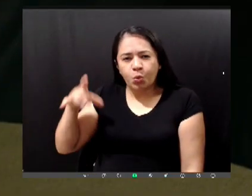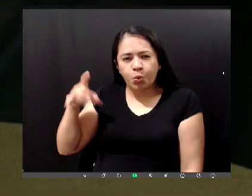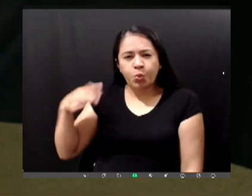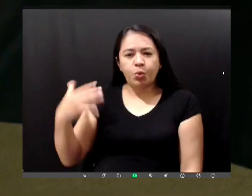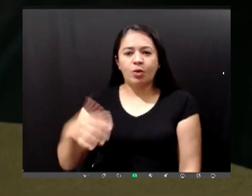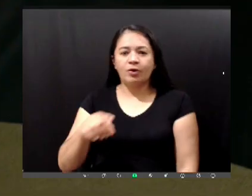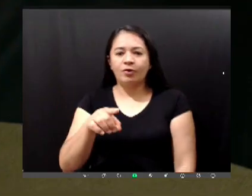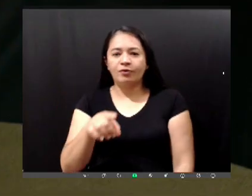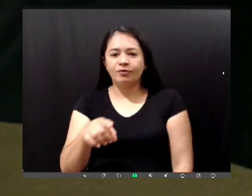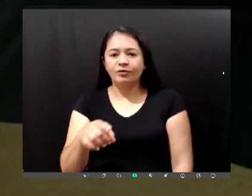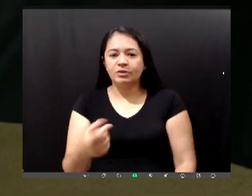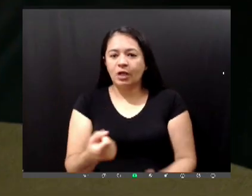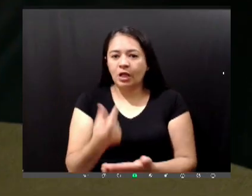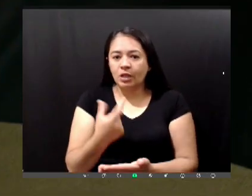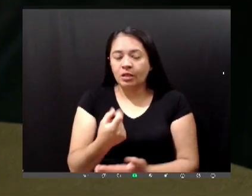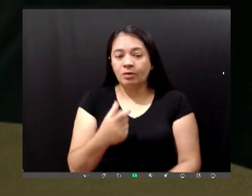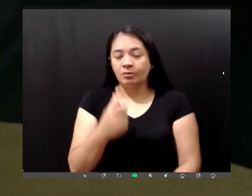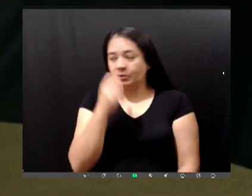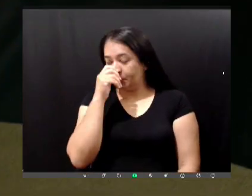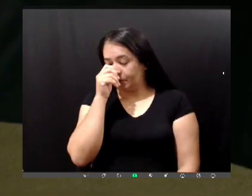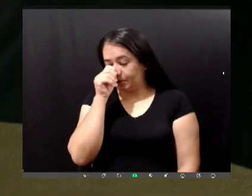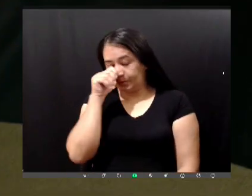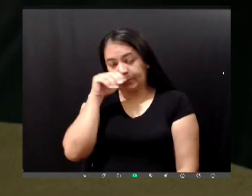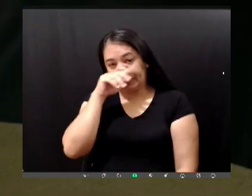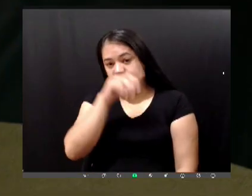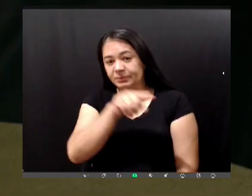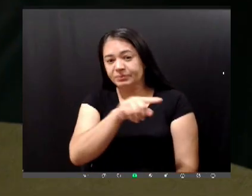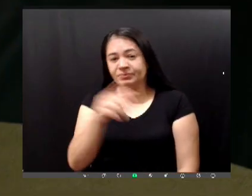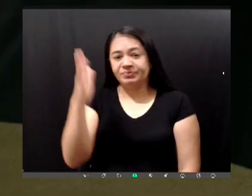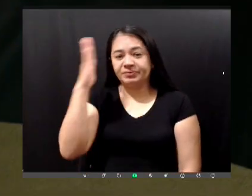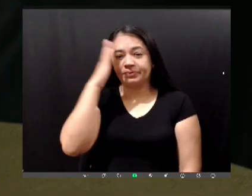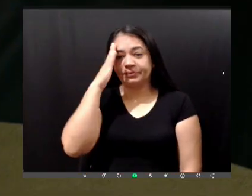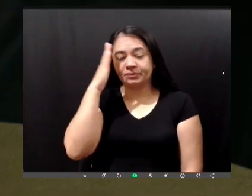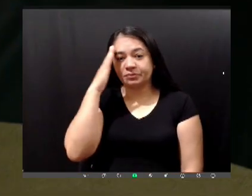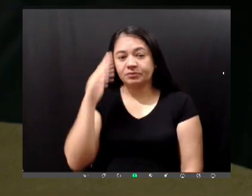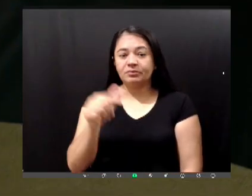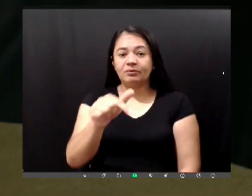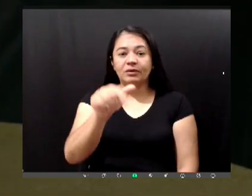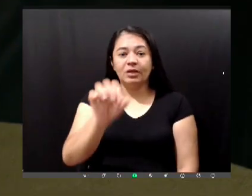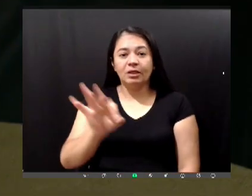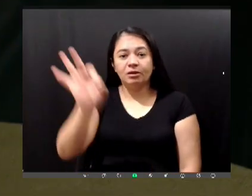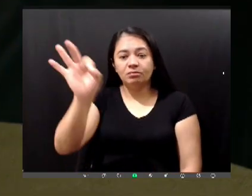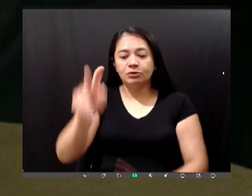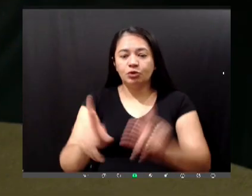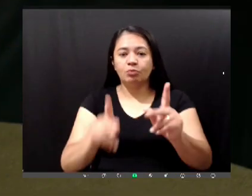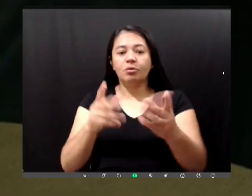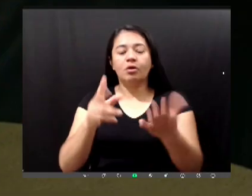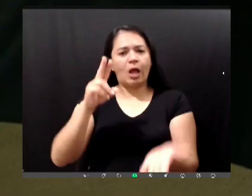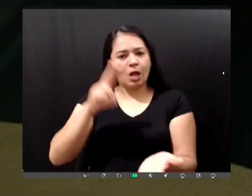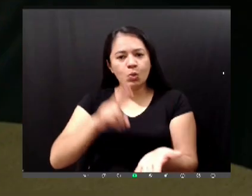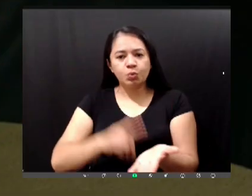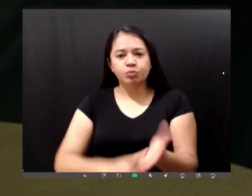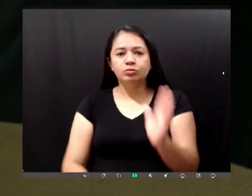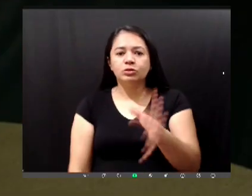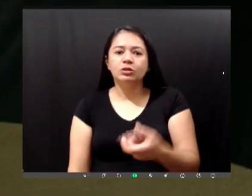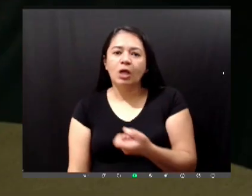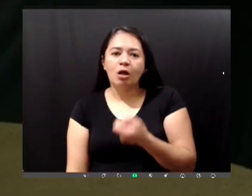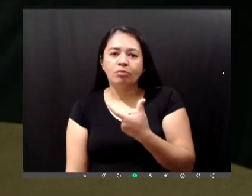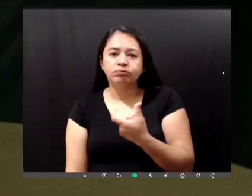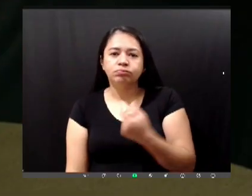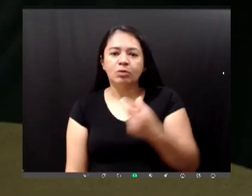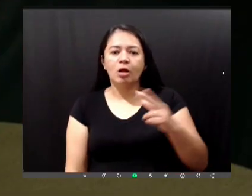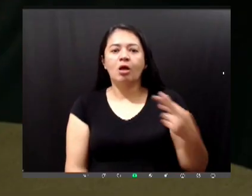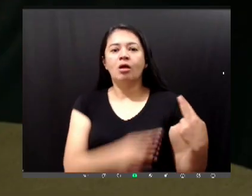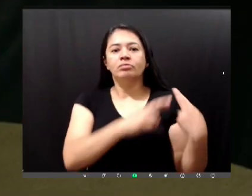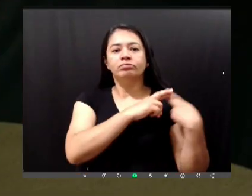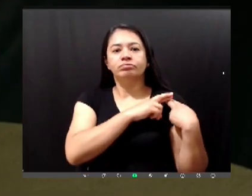automedicando. Você sabia que mais de 70% da população admite, sim, ter tomado medicamentos por conta própria nos últimos